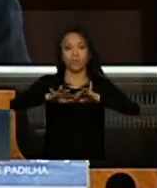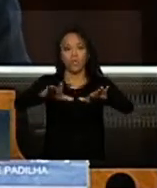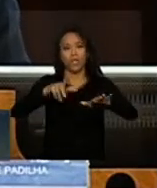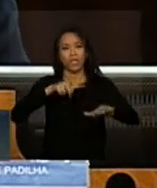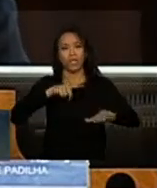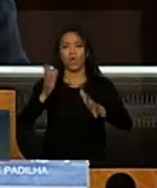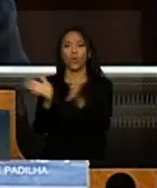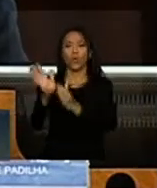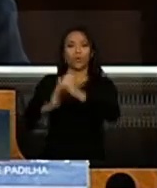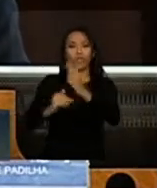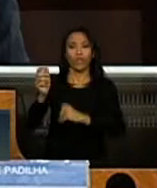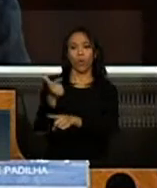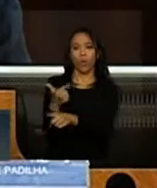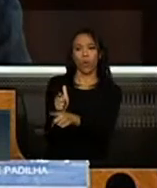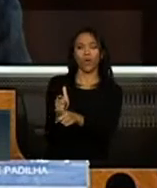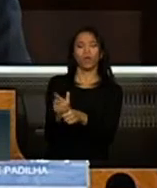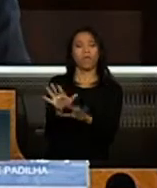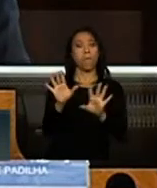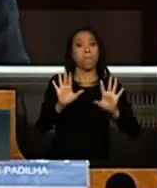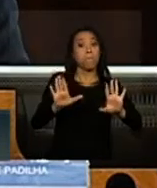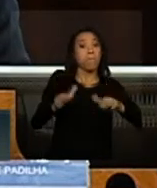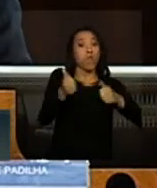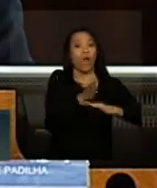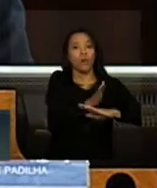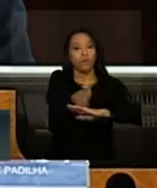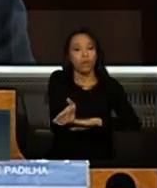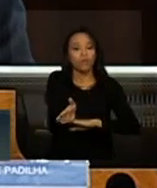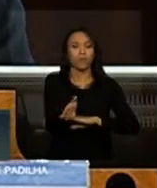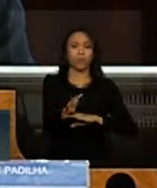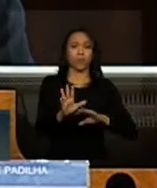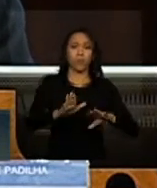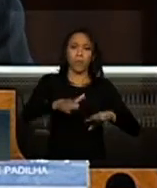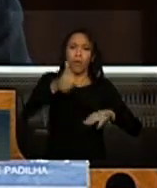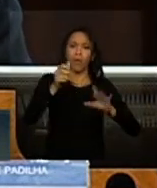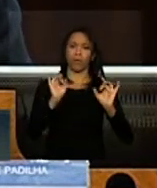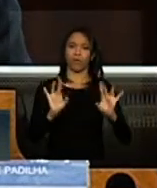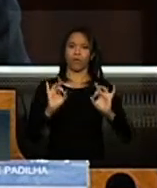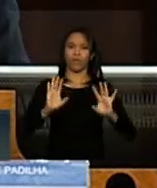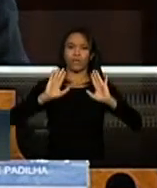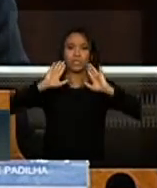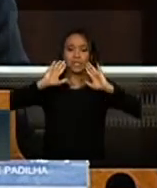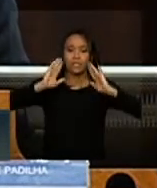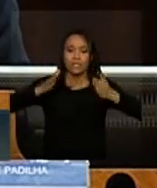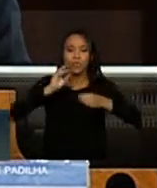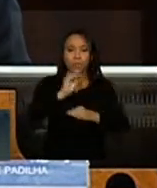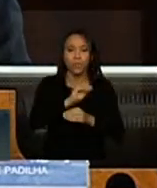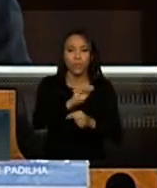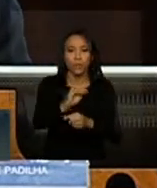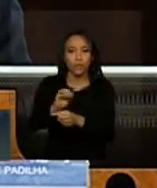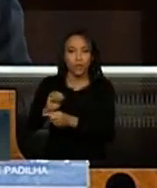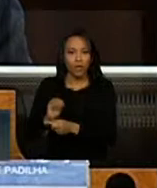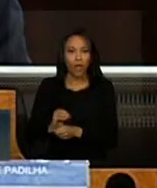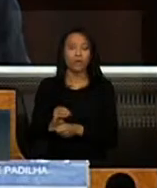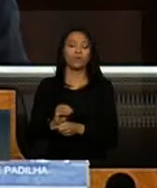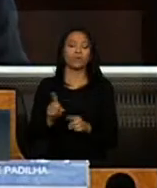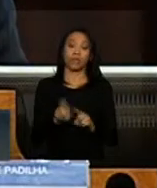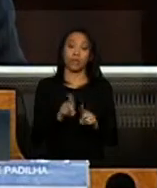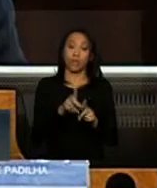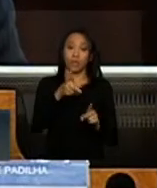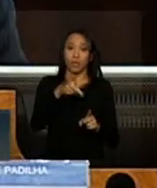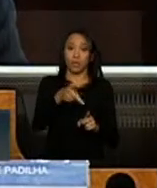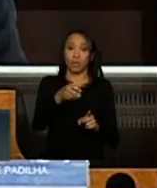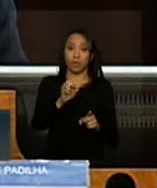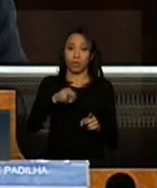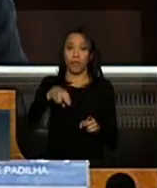onde não tem, poder melhorar esse acesso, é melhorar a qualidade dessa atenção, sobretudo a qualidade do pré-natal,